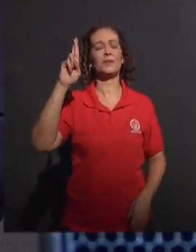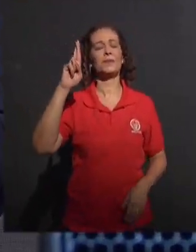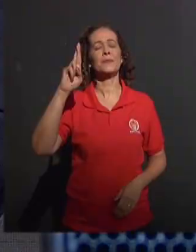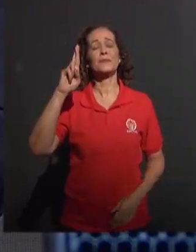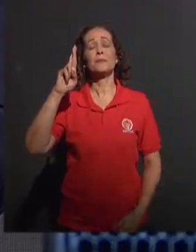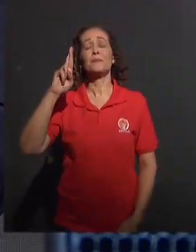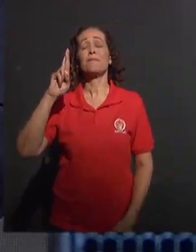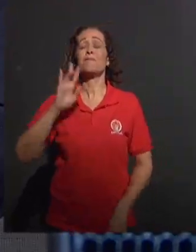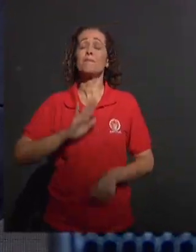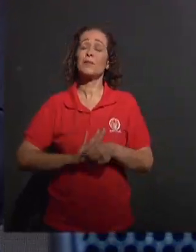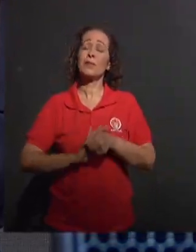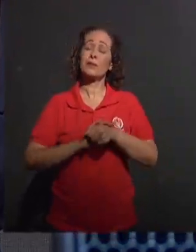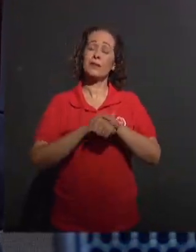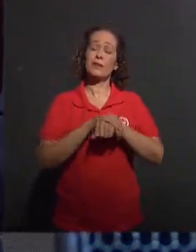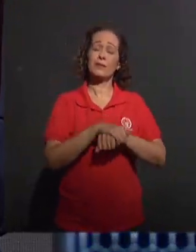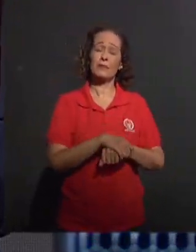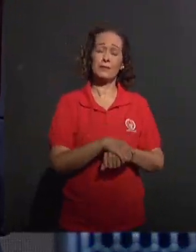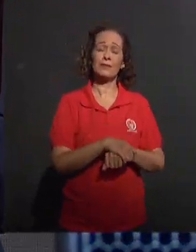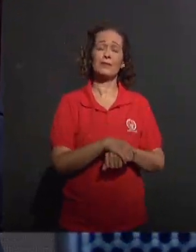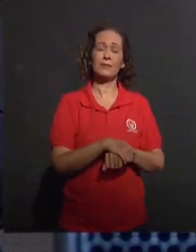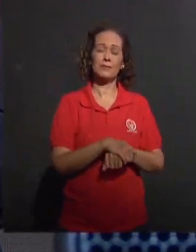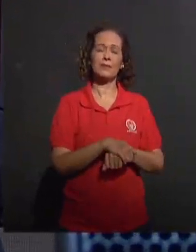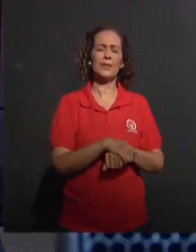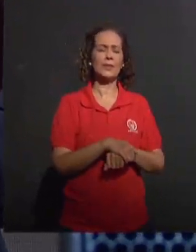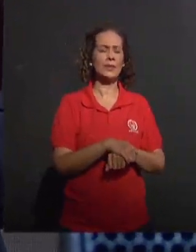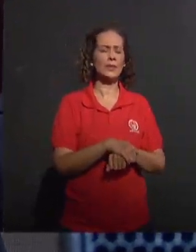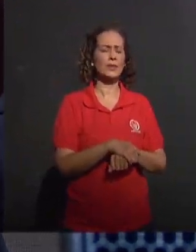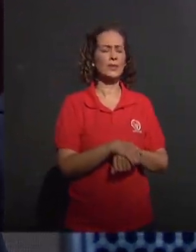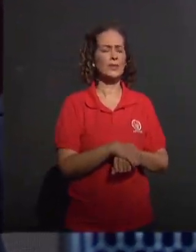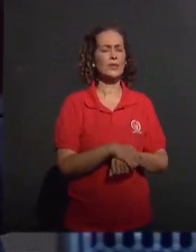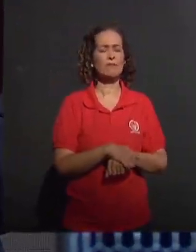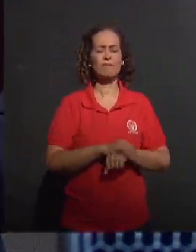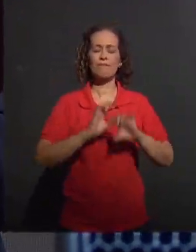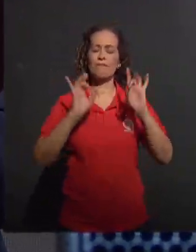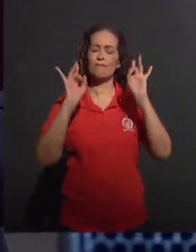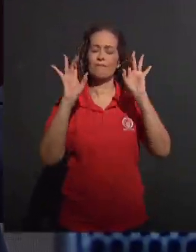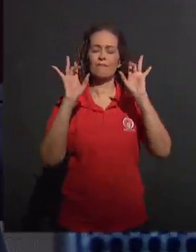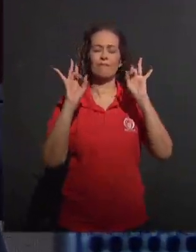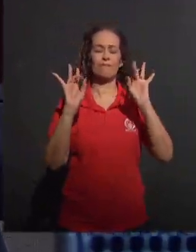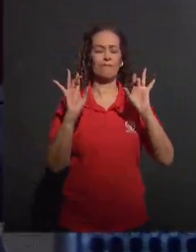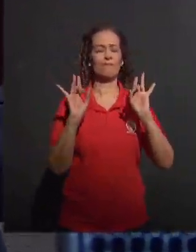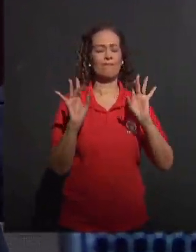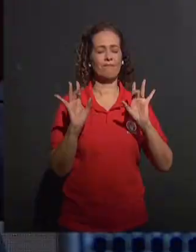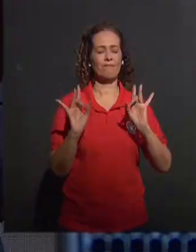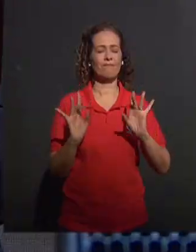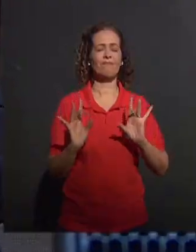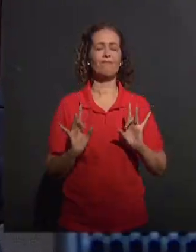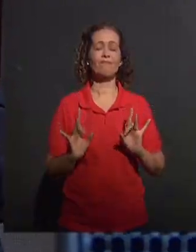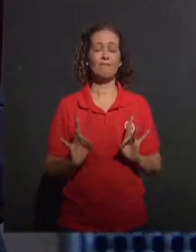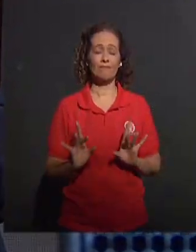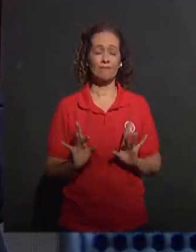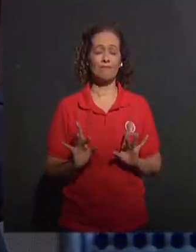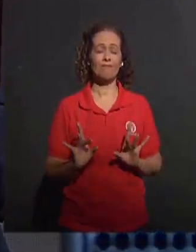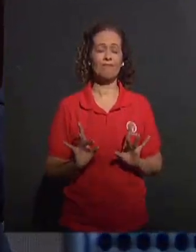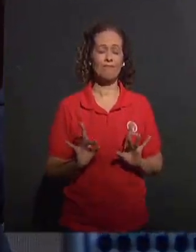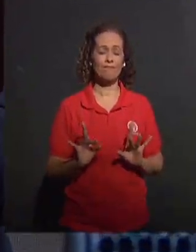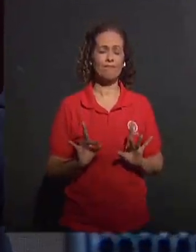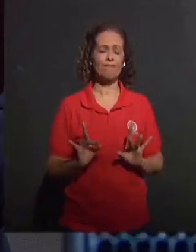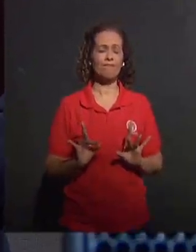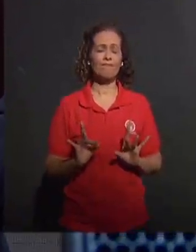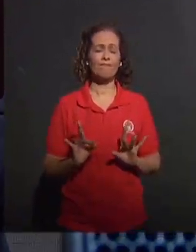Nesta noite, de um modo tão glorioso, tu possas cobrir, ó Pai,